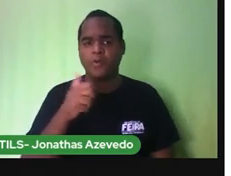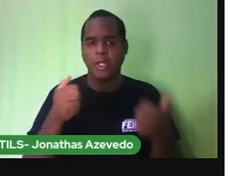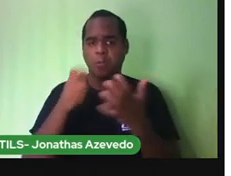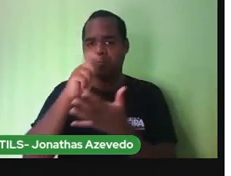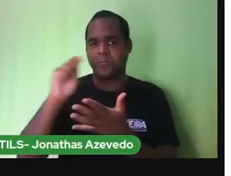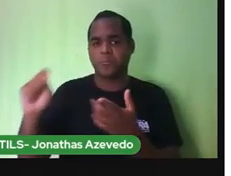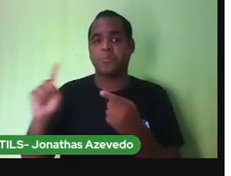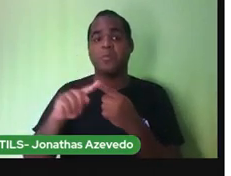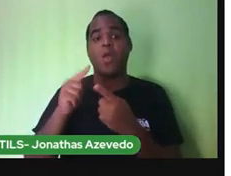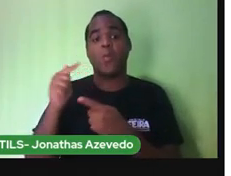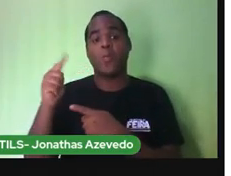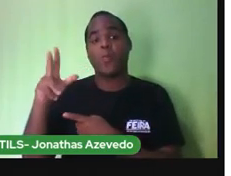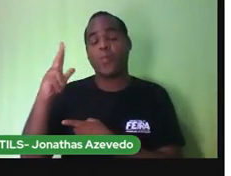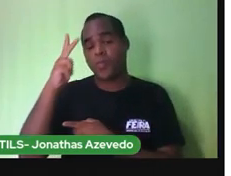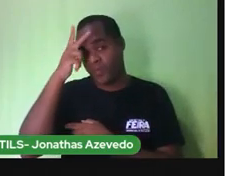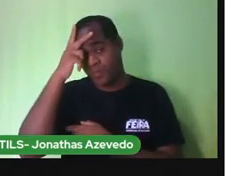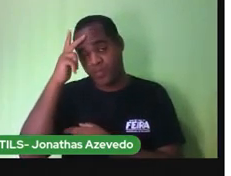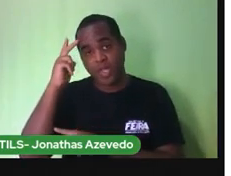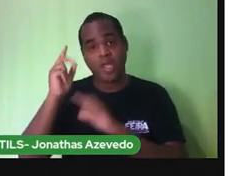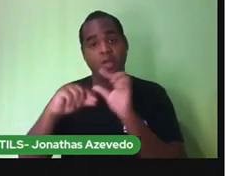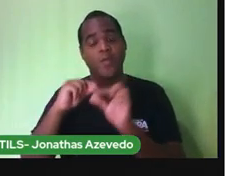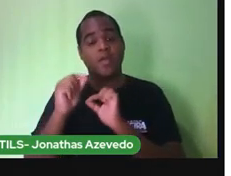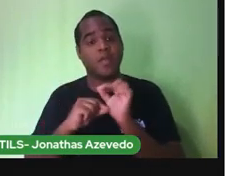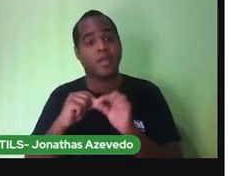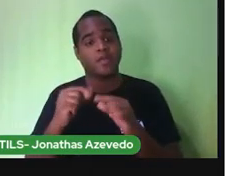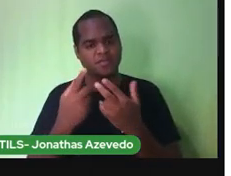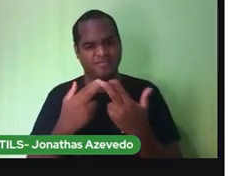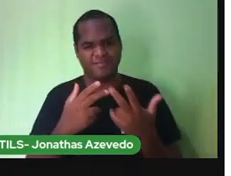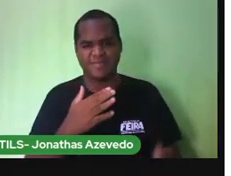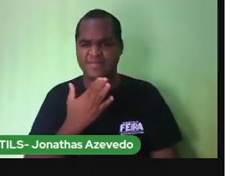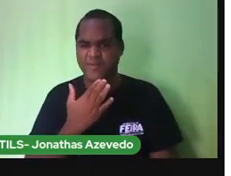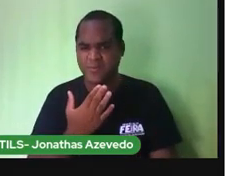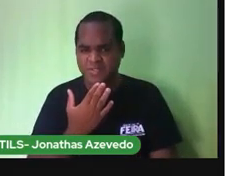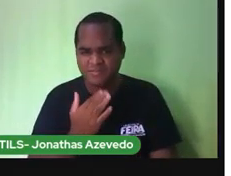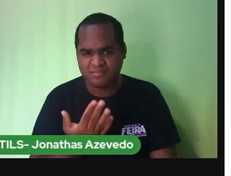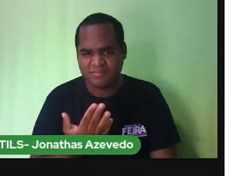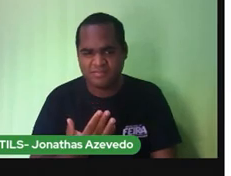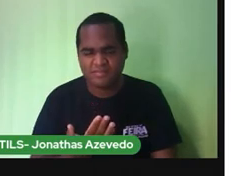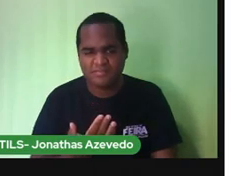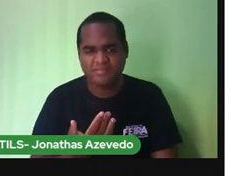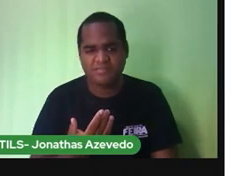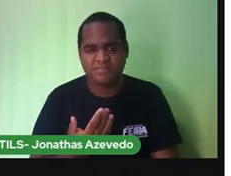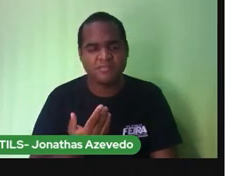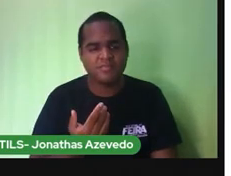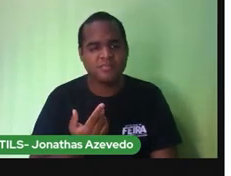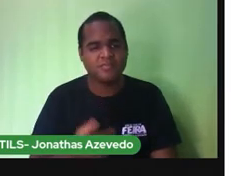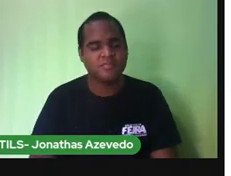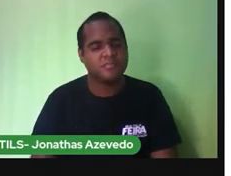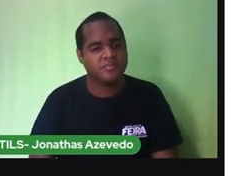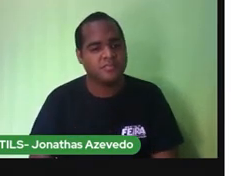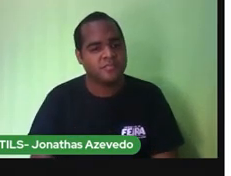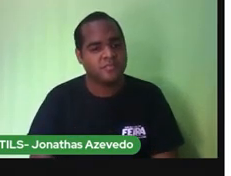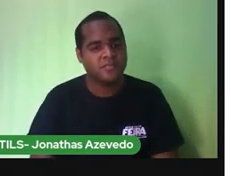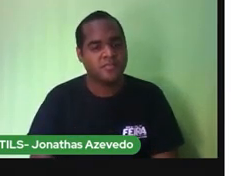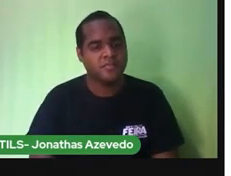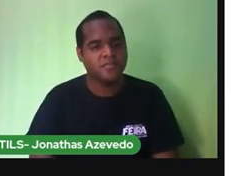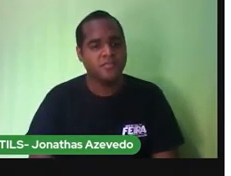mas se fosse outra pessoa que tivesse escrito Será que eu ia conseguir ler Oi